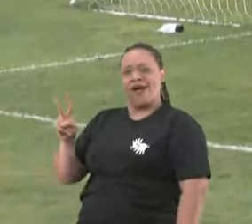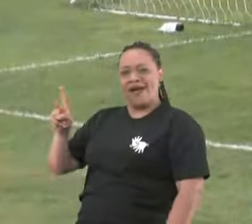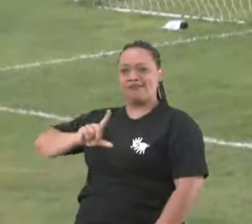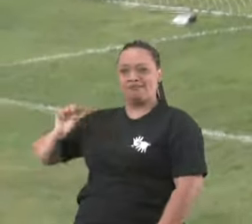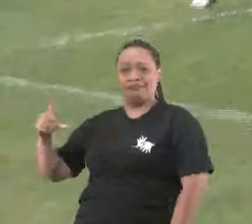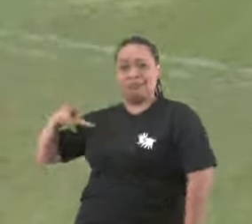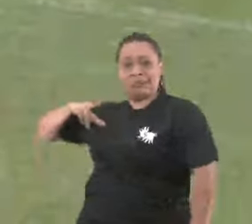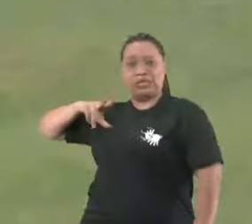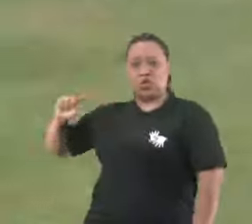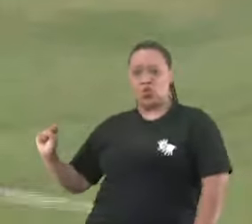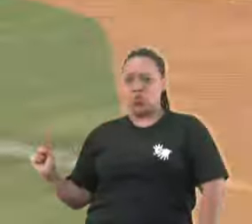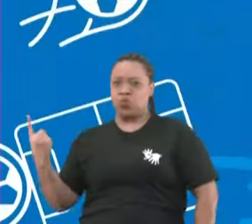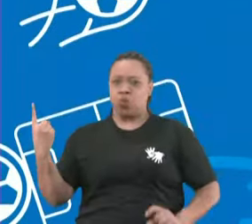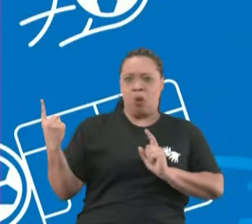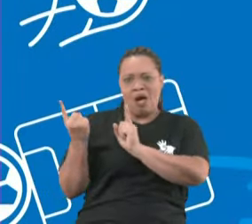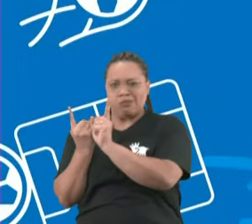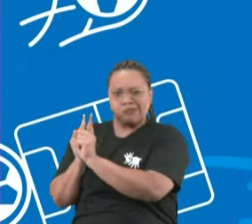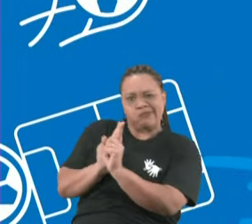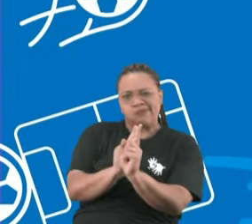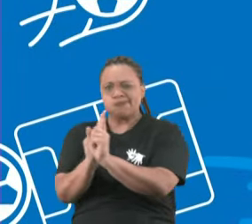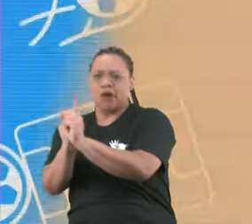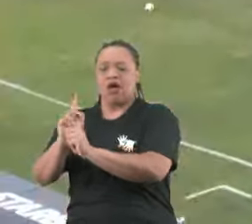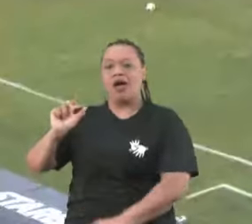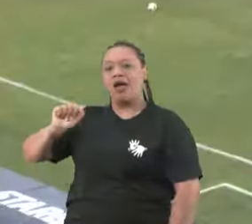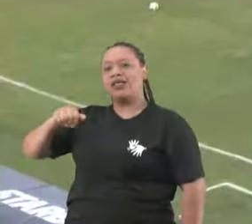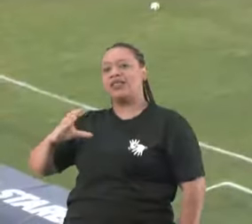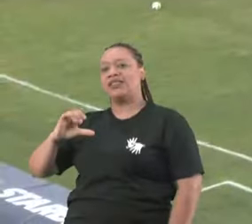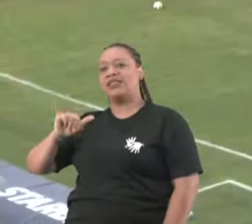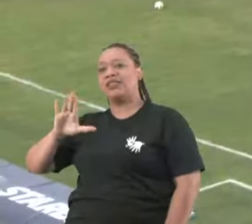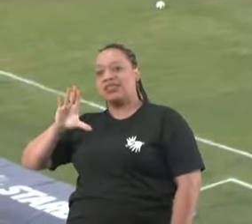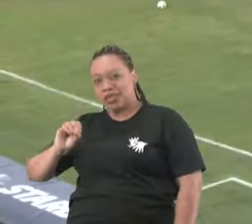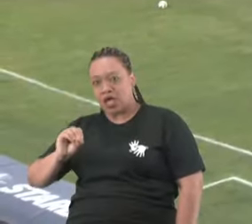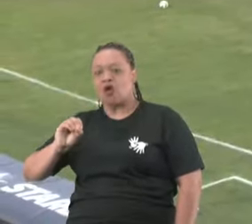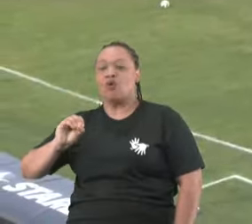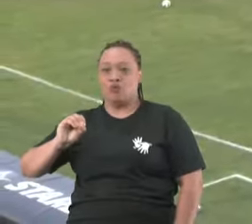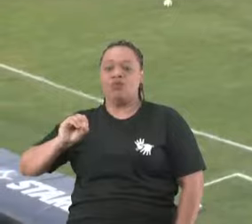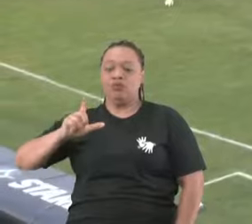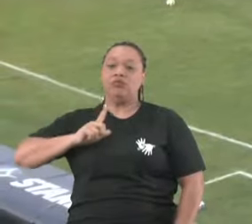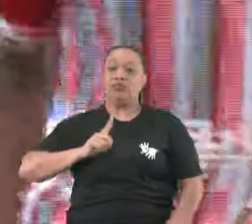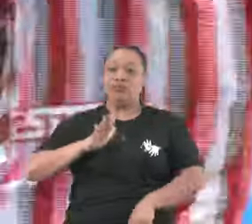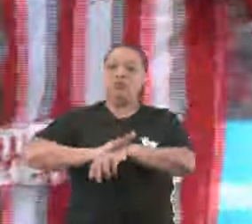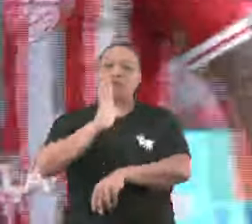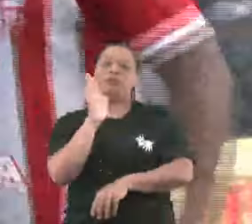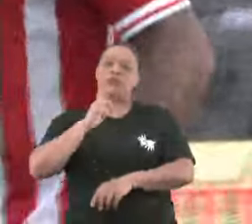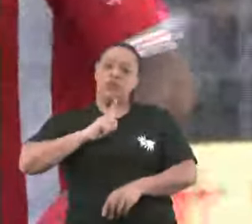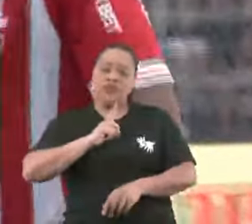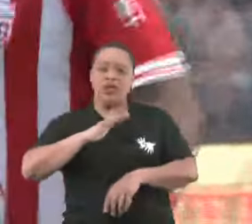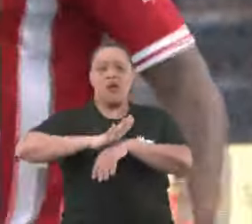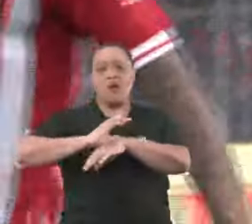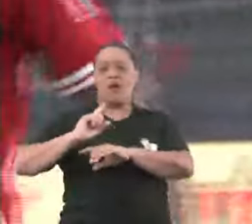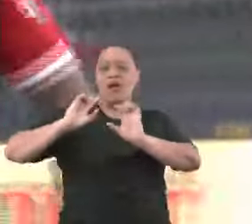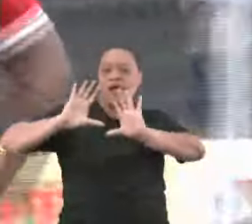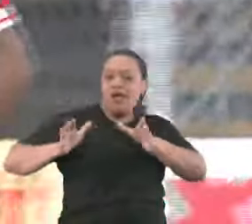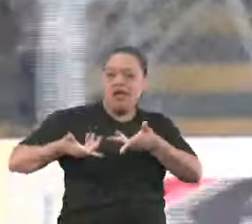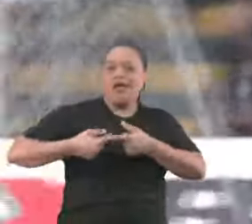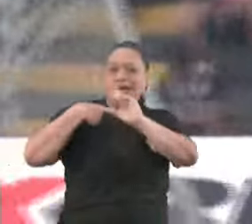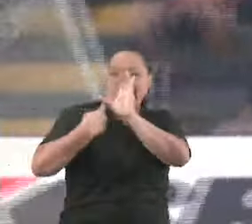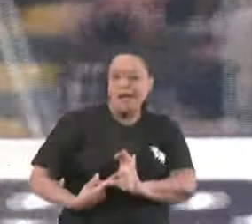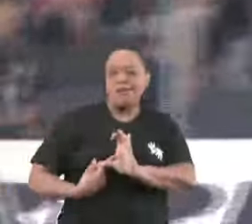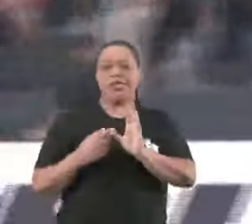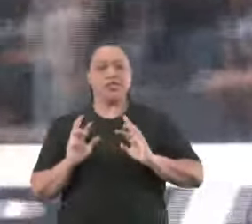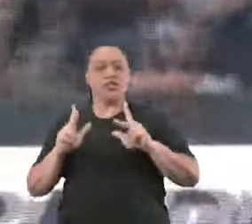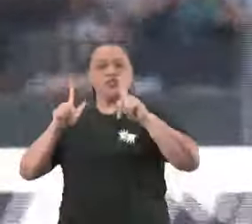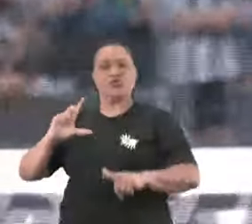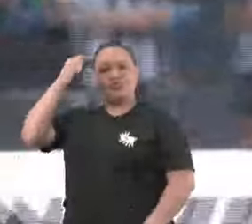individual. Marcação muito em cima de Anselmo Ramon, no meu modo de ver, o melhor jogador do campeonato, jogador que é diferente